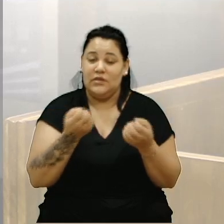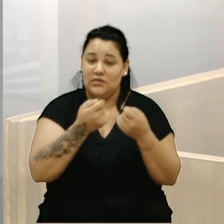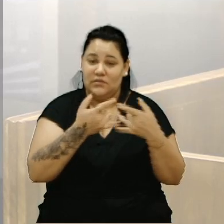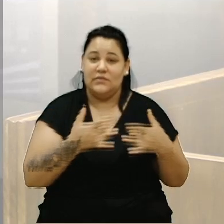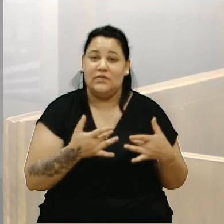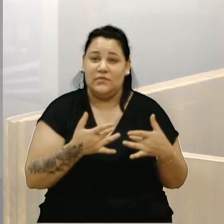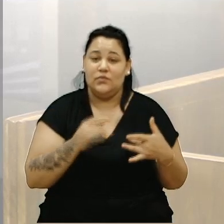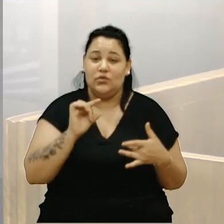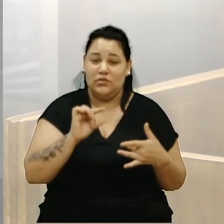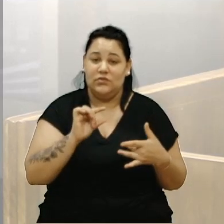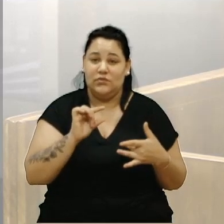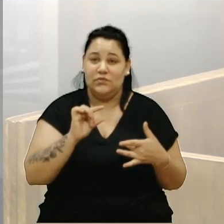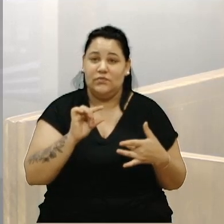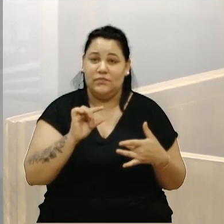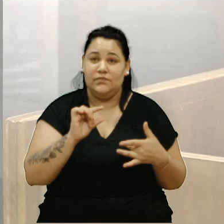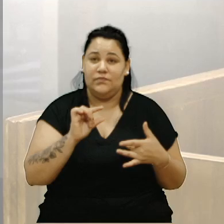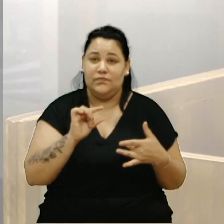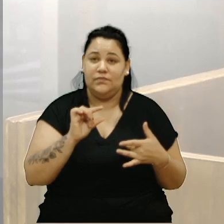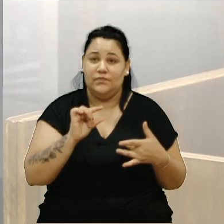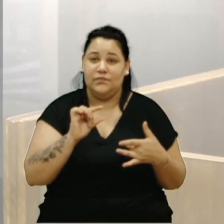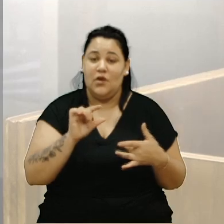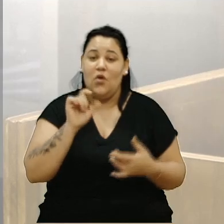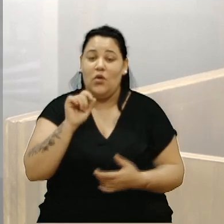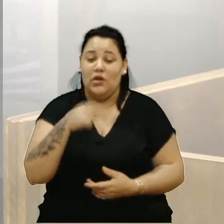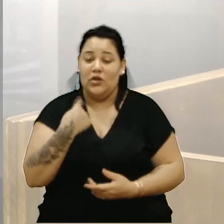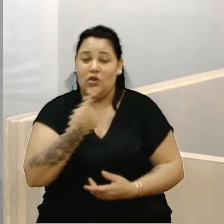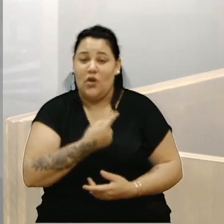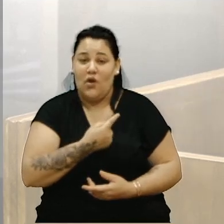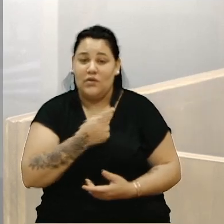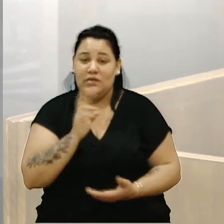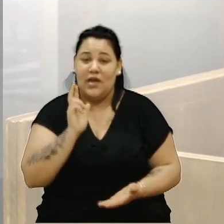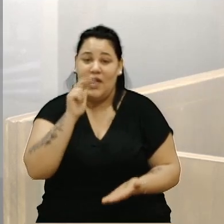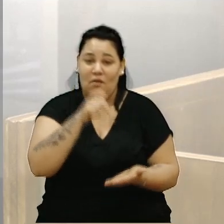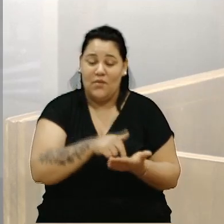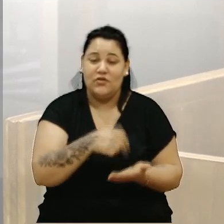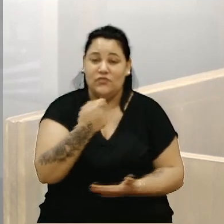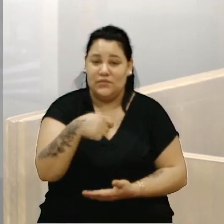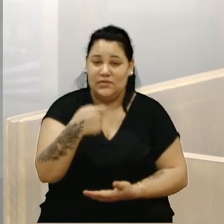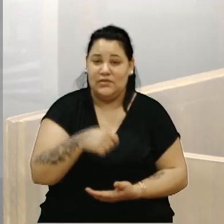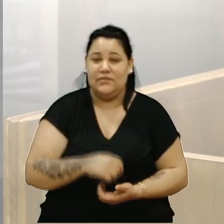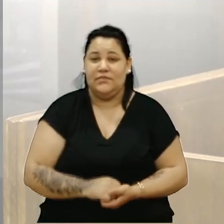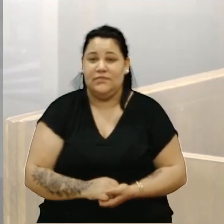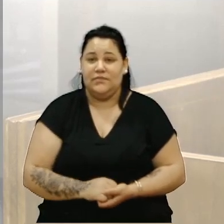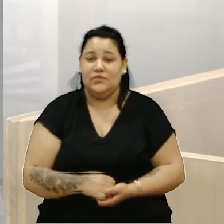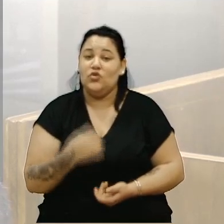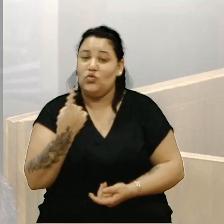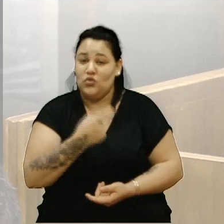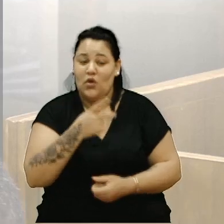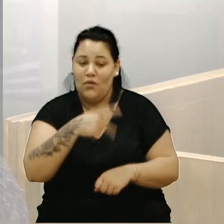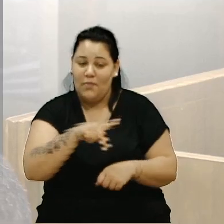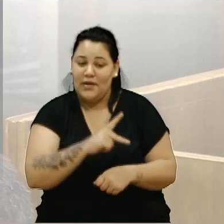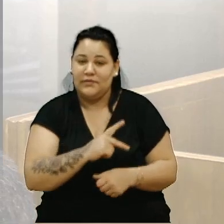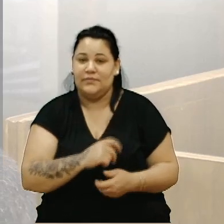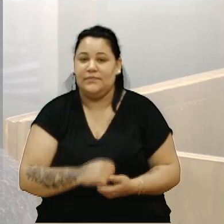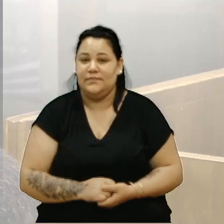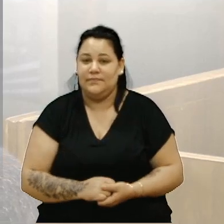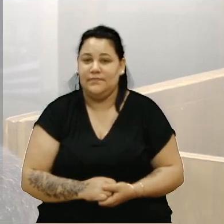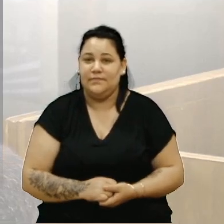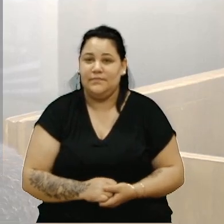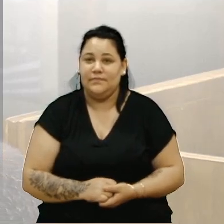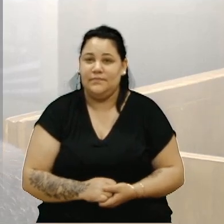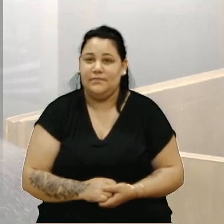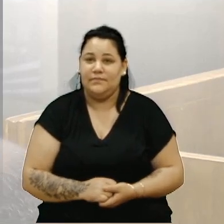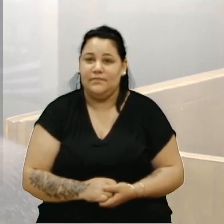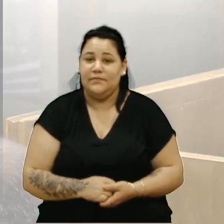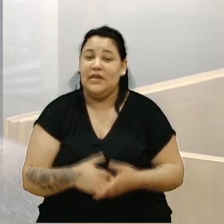né? O que a gente realmente precisaria no nosso país. Então eu